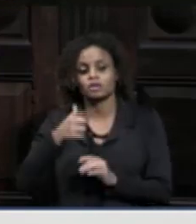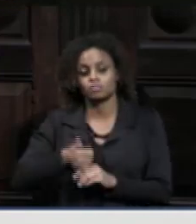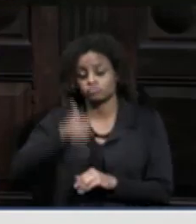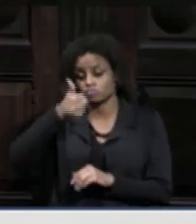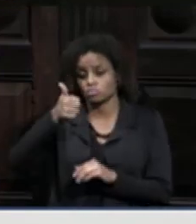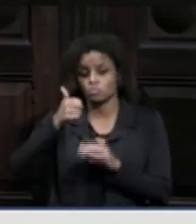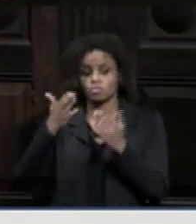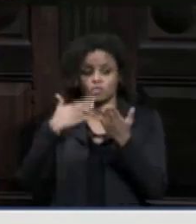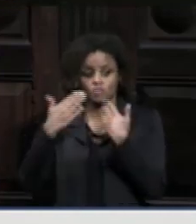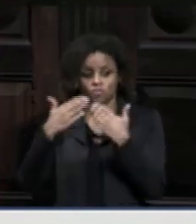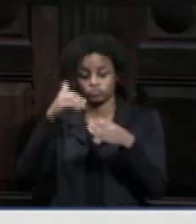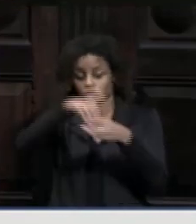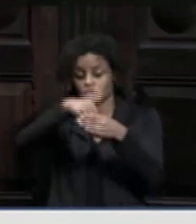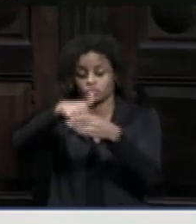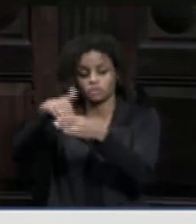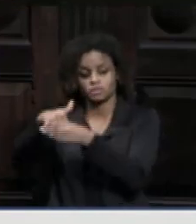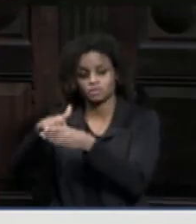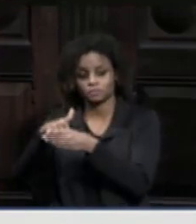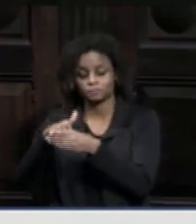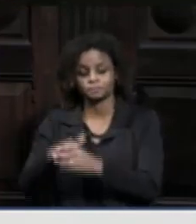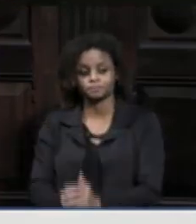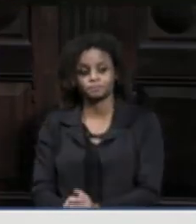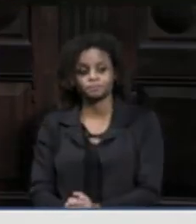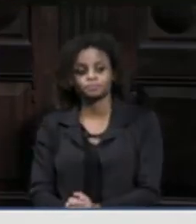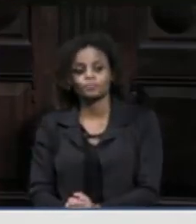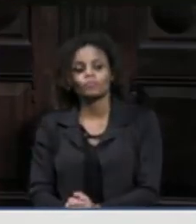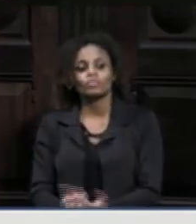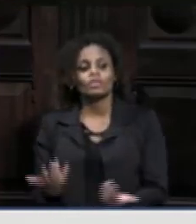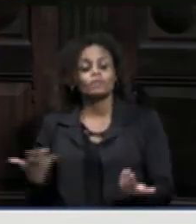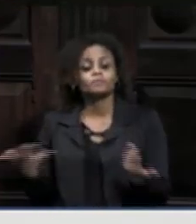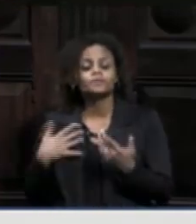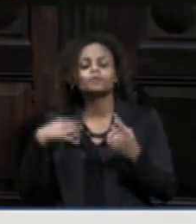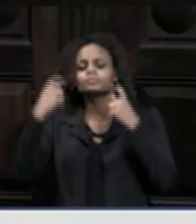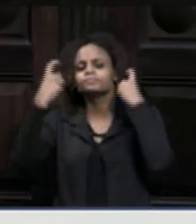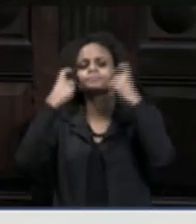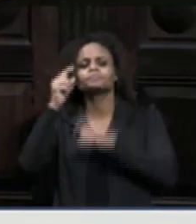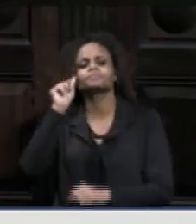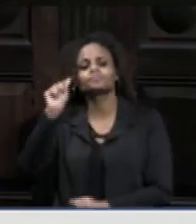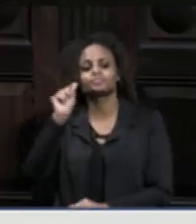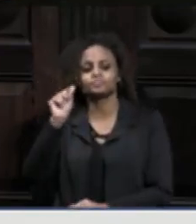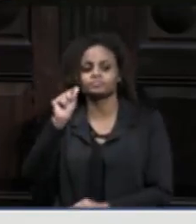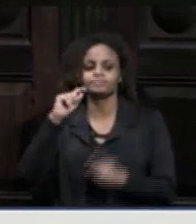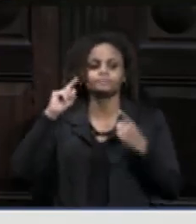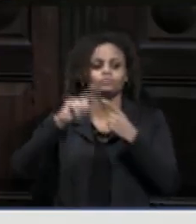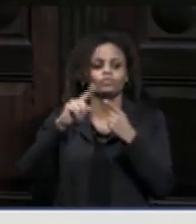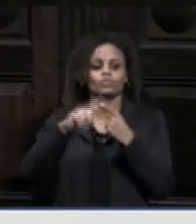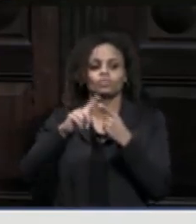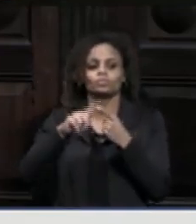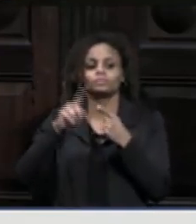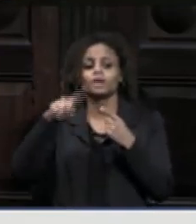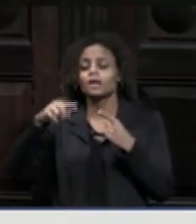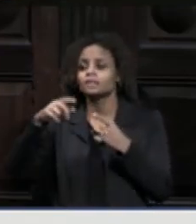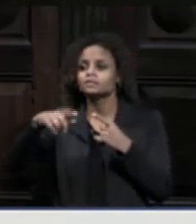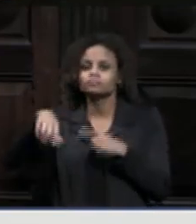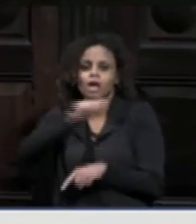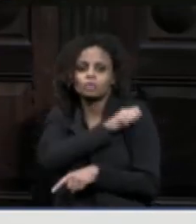passo. Qual é a minha preocupação? São várias. Uma delas é que a comunidade da FAETEC está se